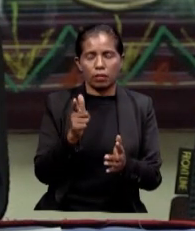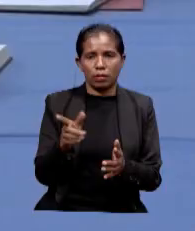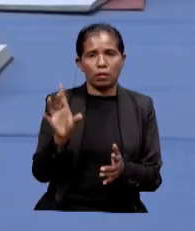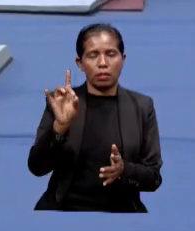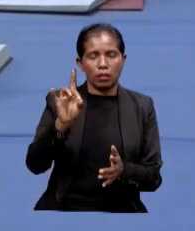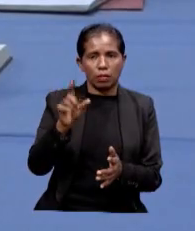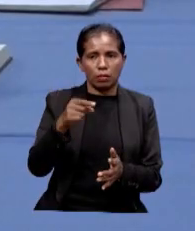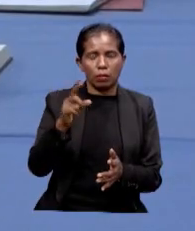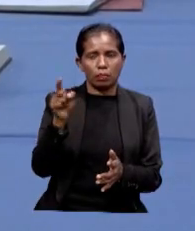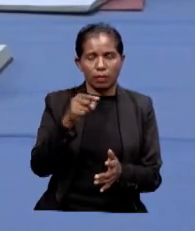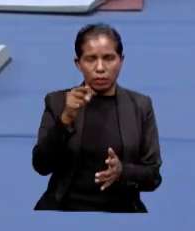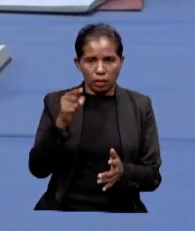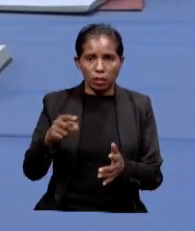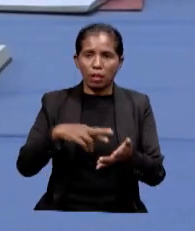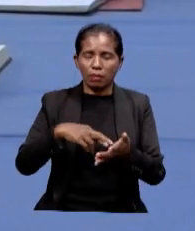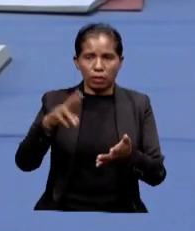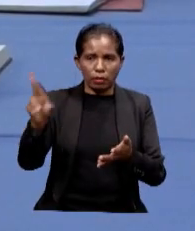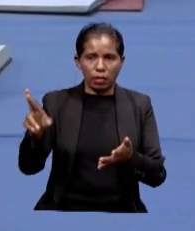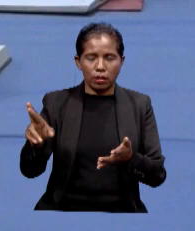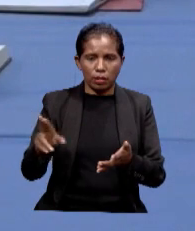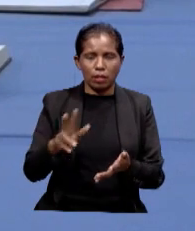98,92%, aprovados,